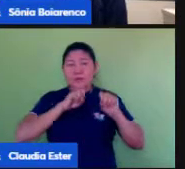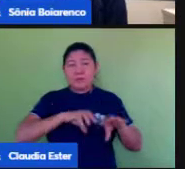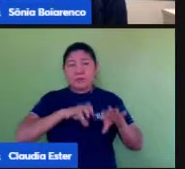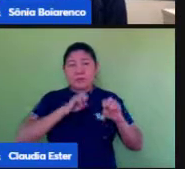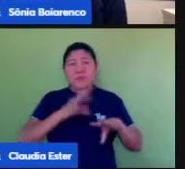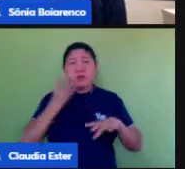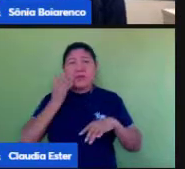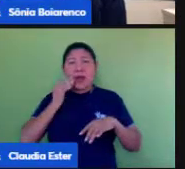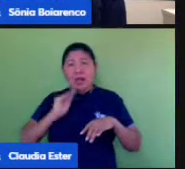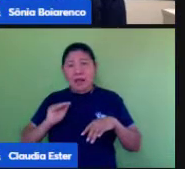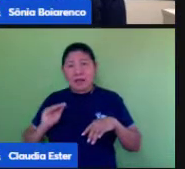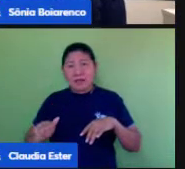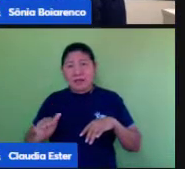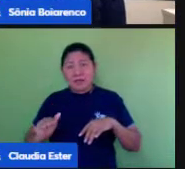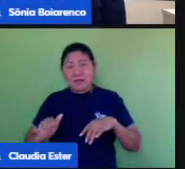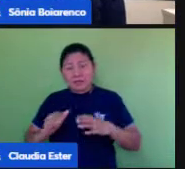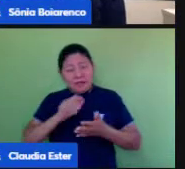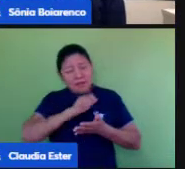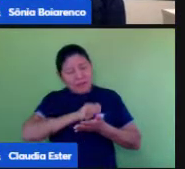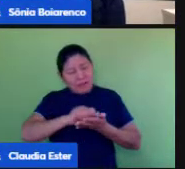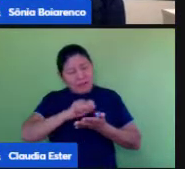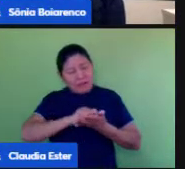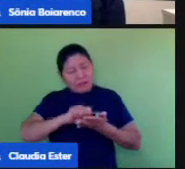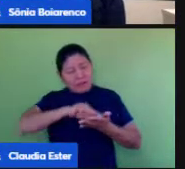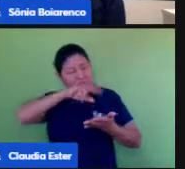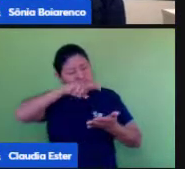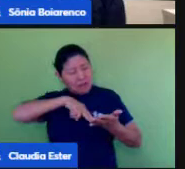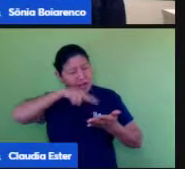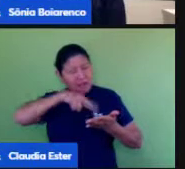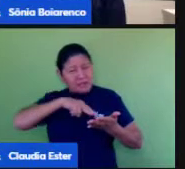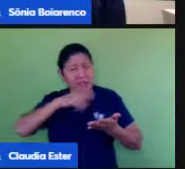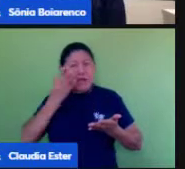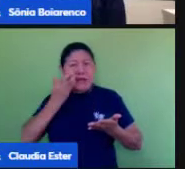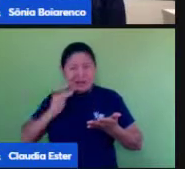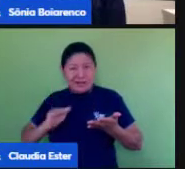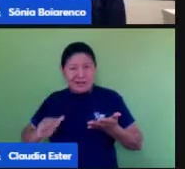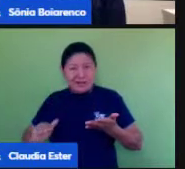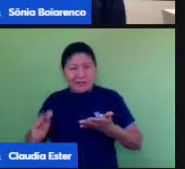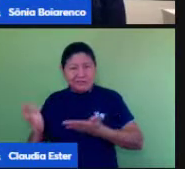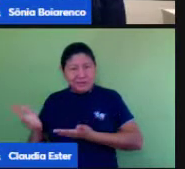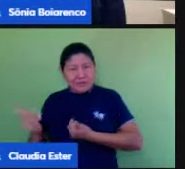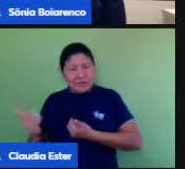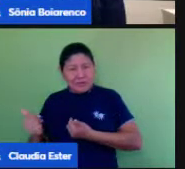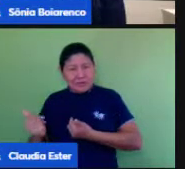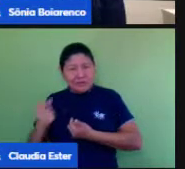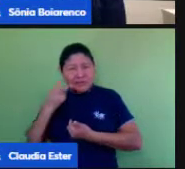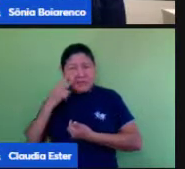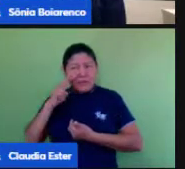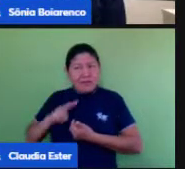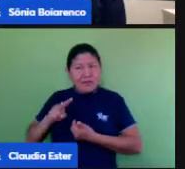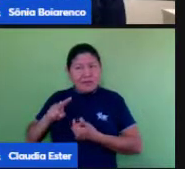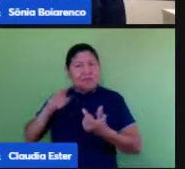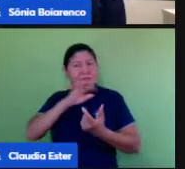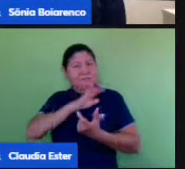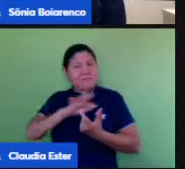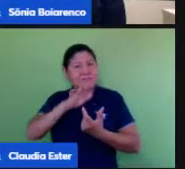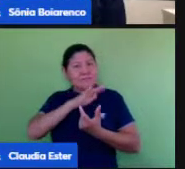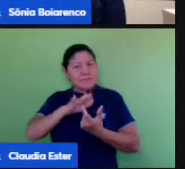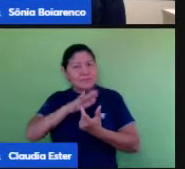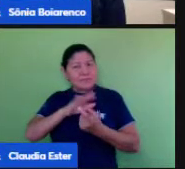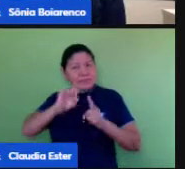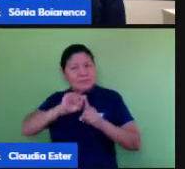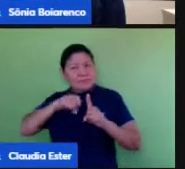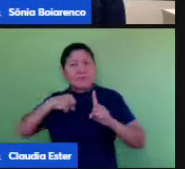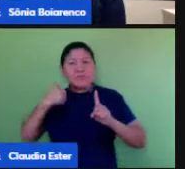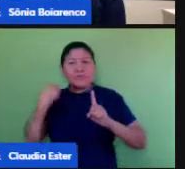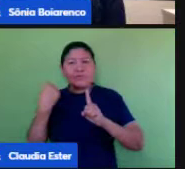a ler e escrever, esse aprendiz está conhecendo as práticas de letramento da sociedade, está